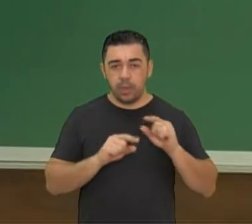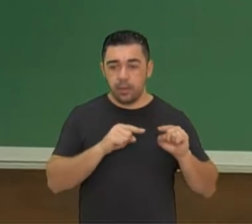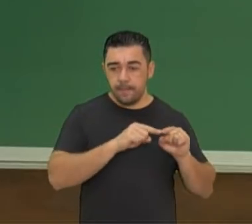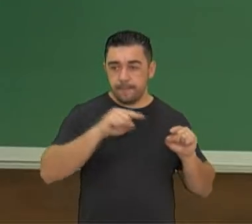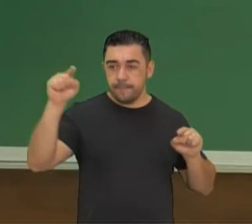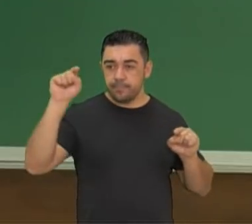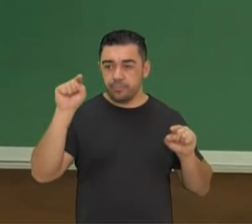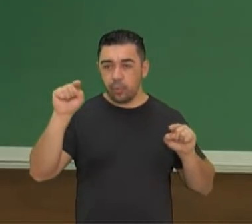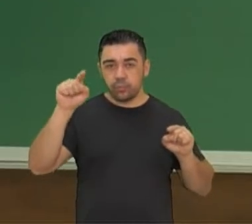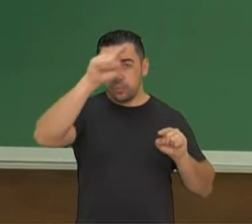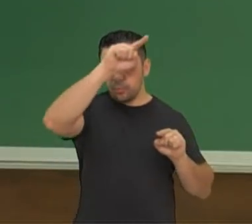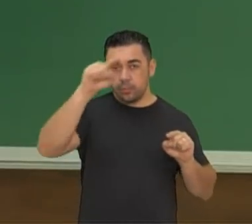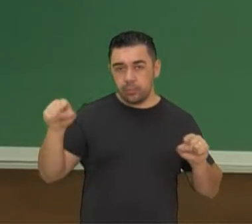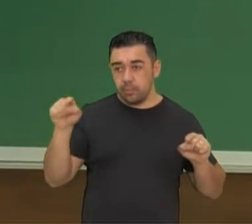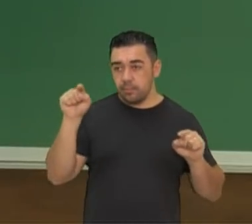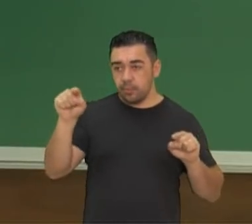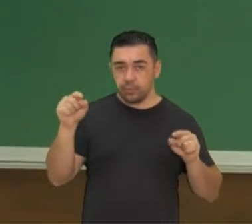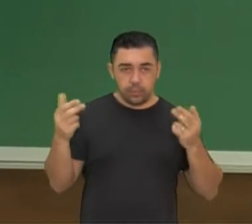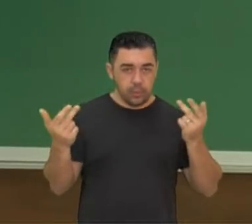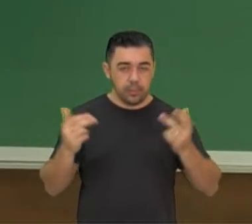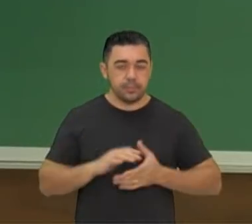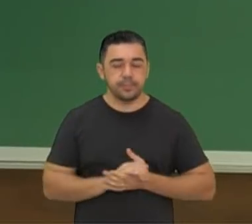ponto onde elas se cruzam, tá bom?